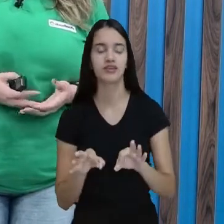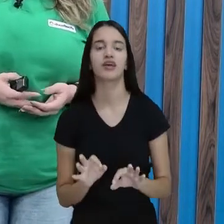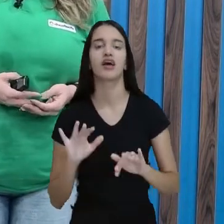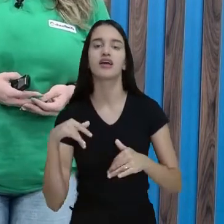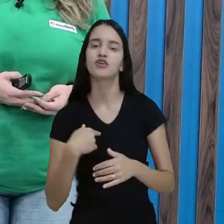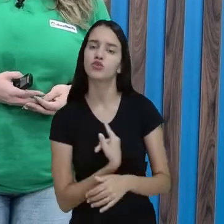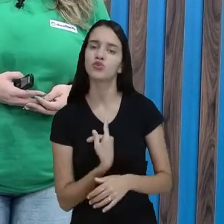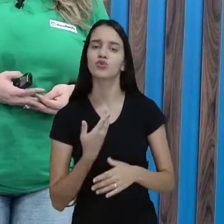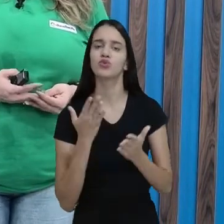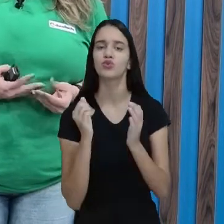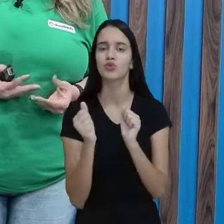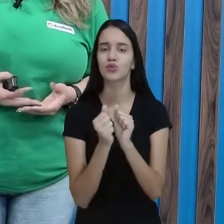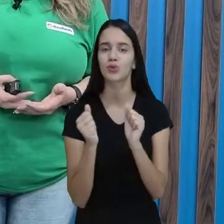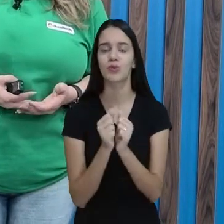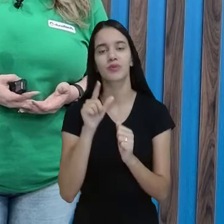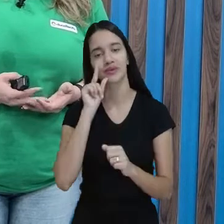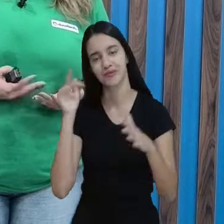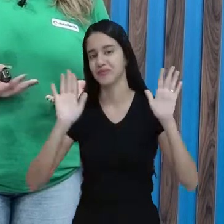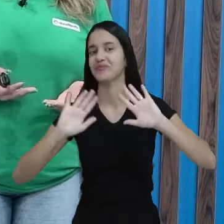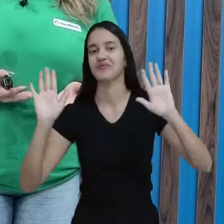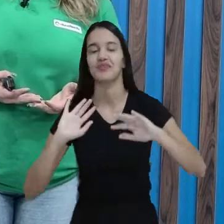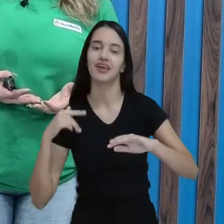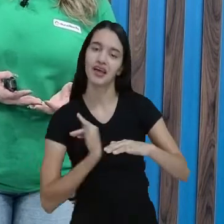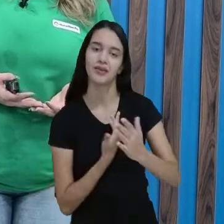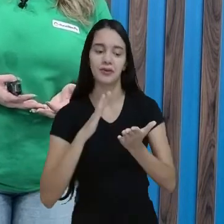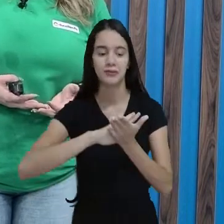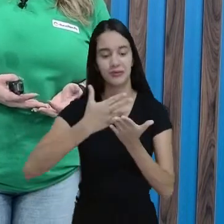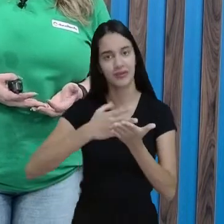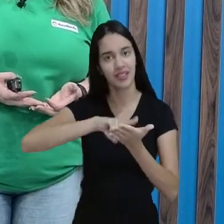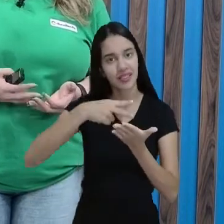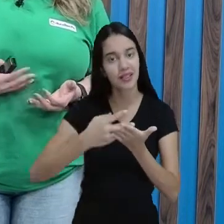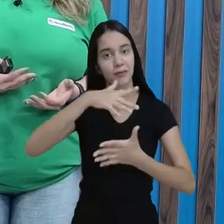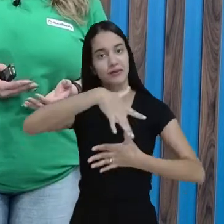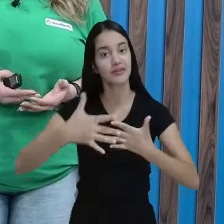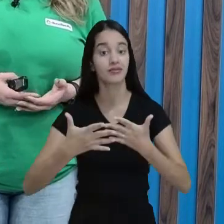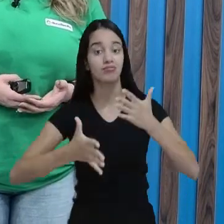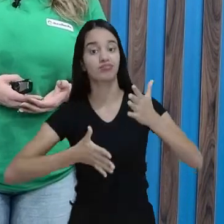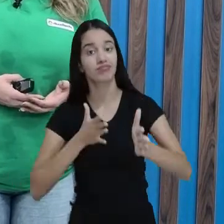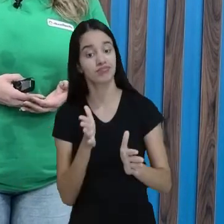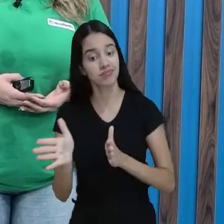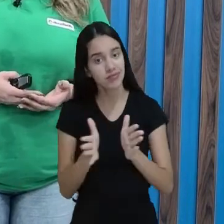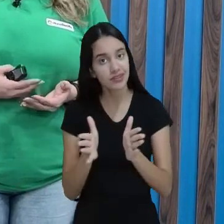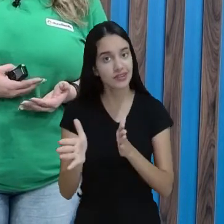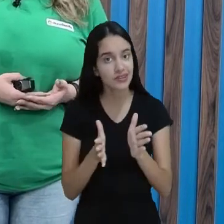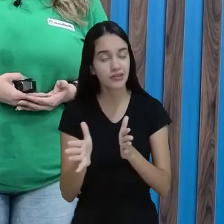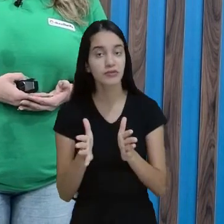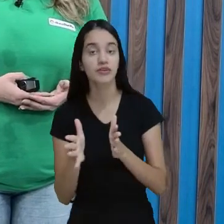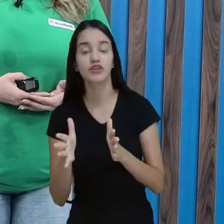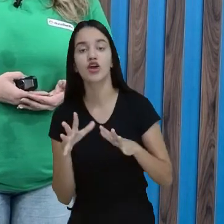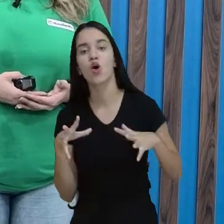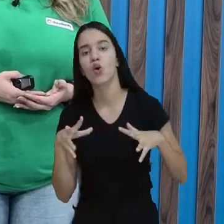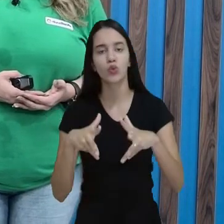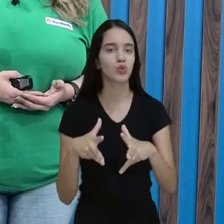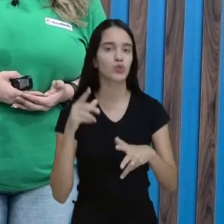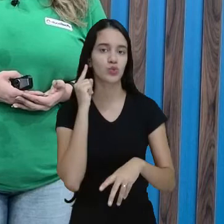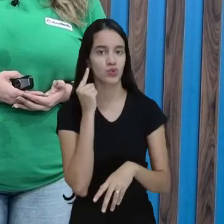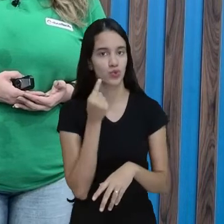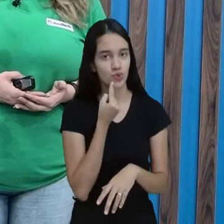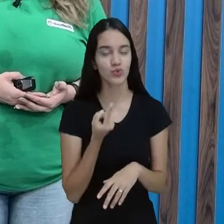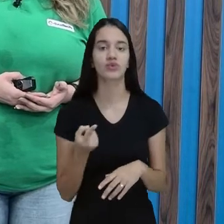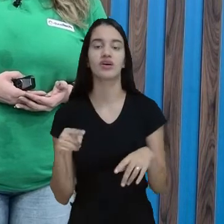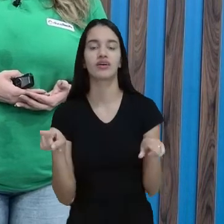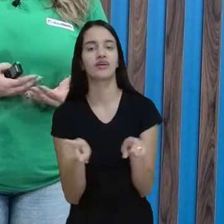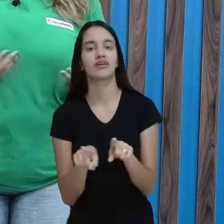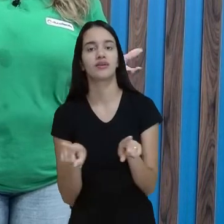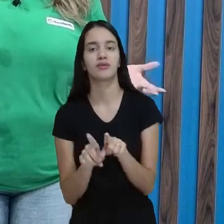está comigo aqui hoje é Midian, a nossa intérprete de Libras, fazendo essa acessibilidade a todos os surdos. E